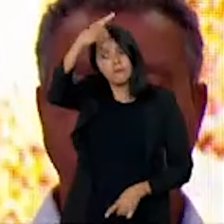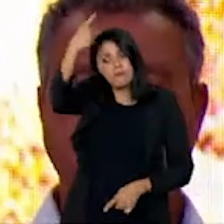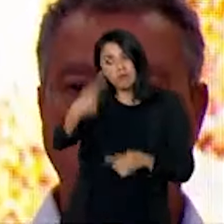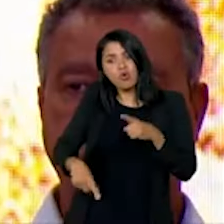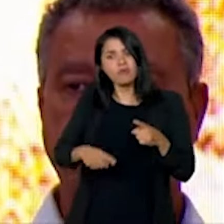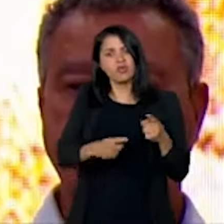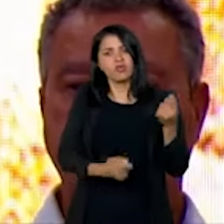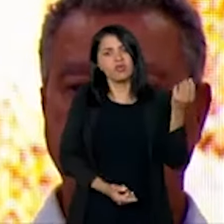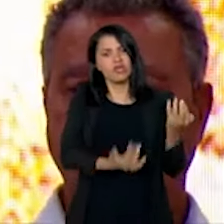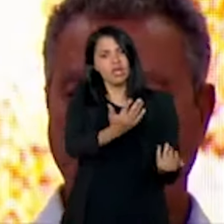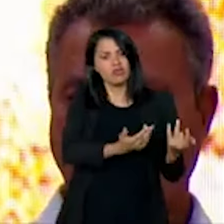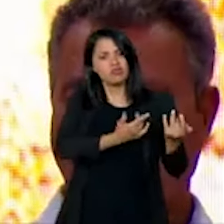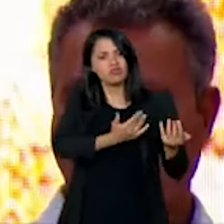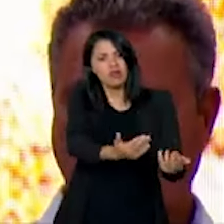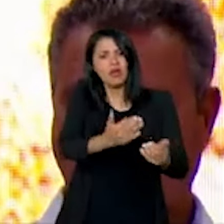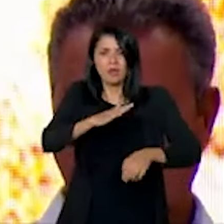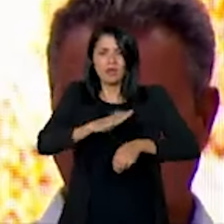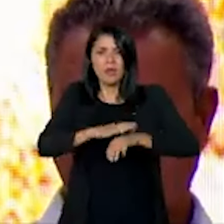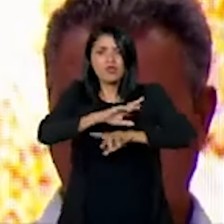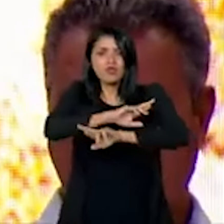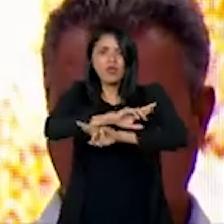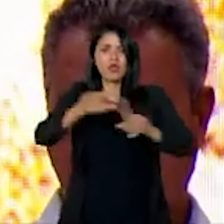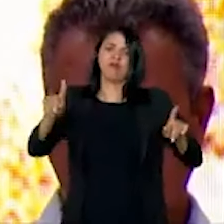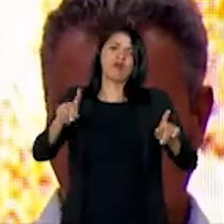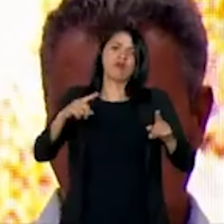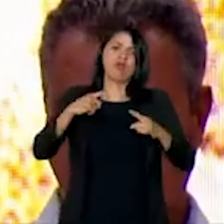fazer queimada em época errada.